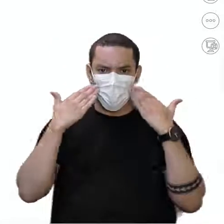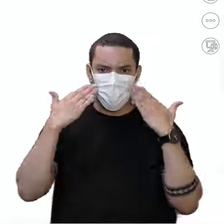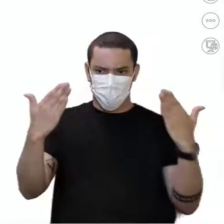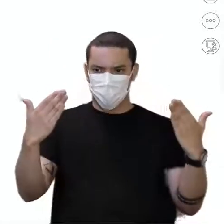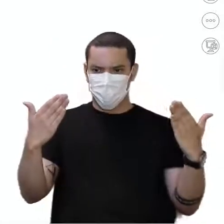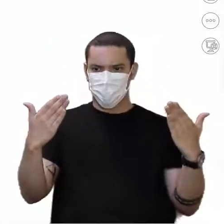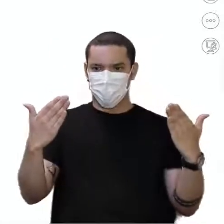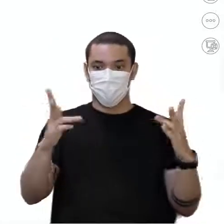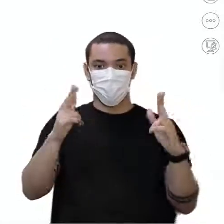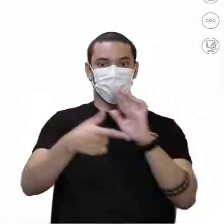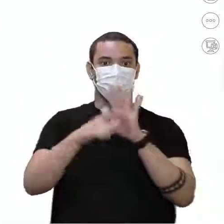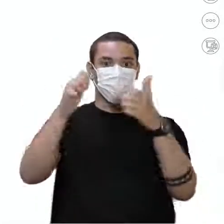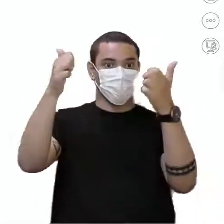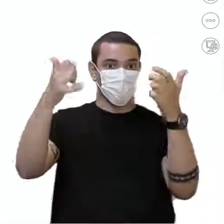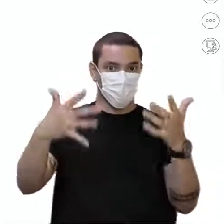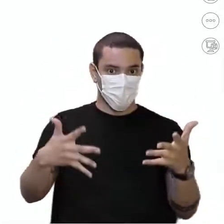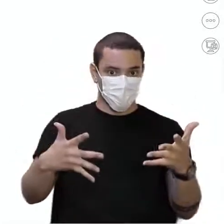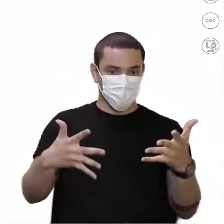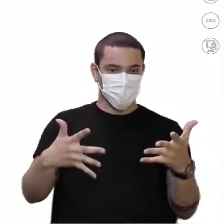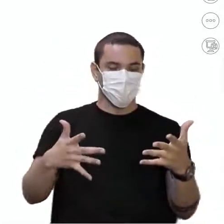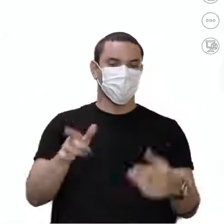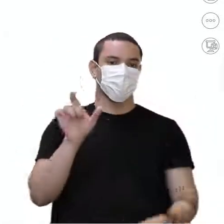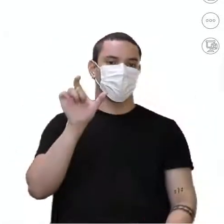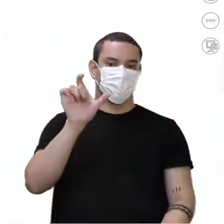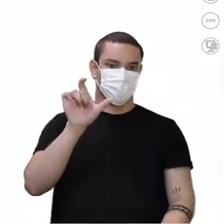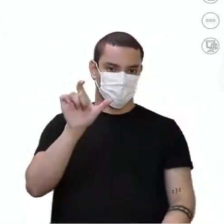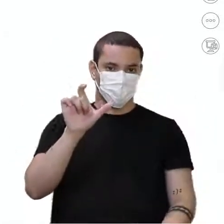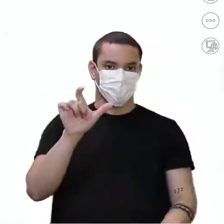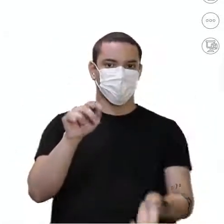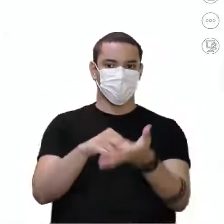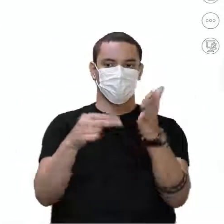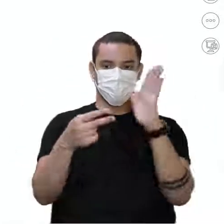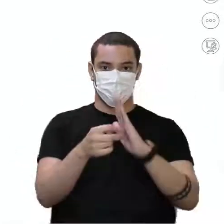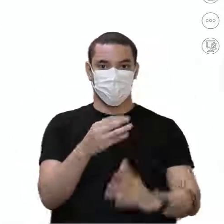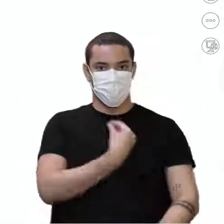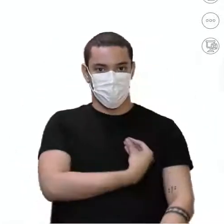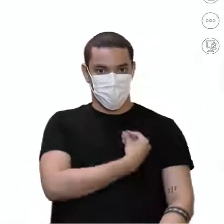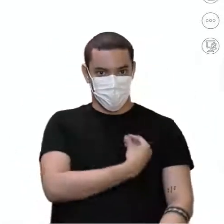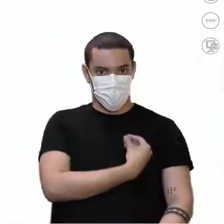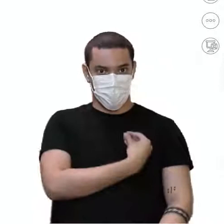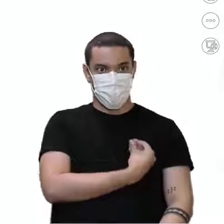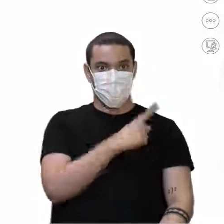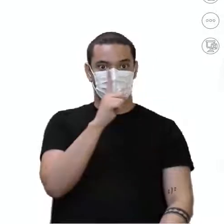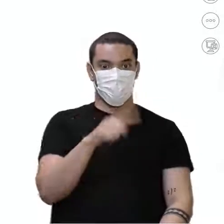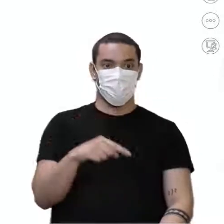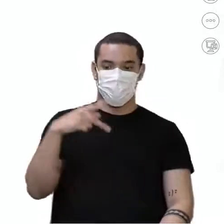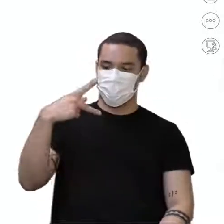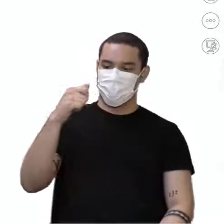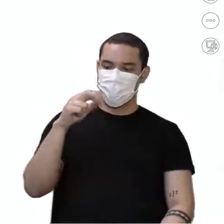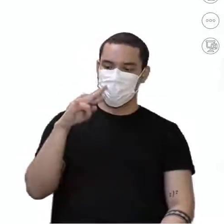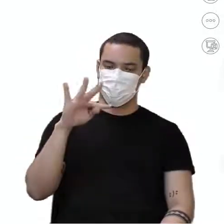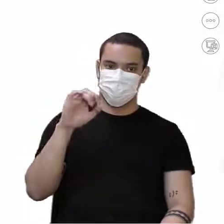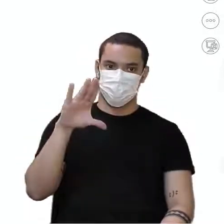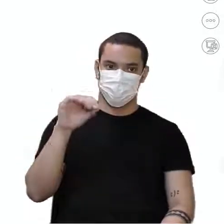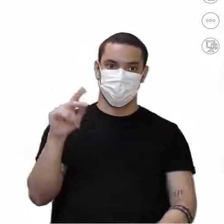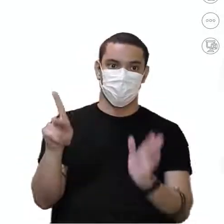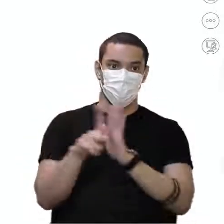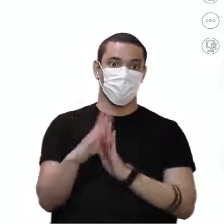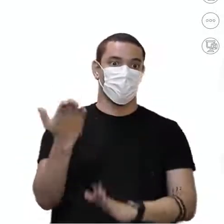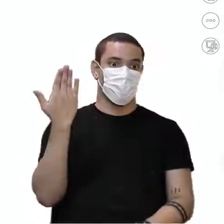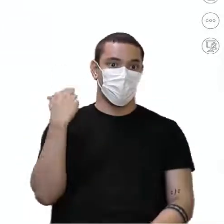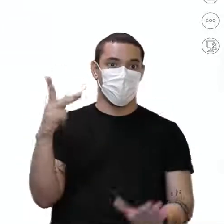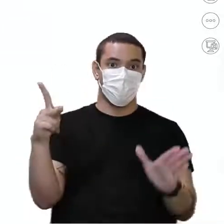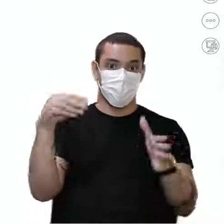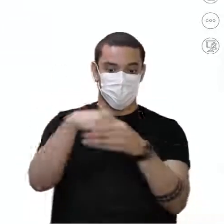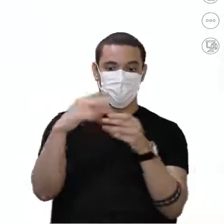público? Como eu falei para vocês, a palavra sung vem do verbo sing, é o particípio passado desse verbo. Então,